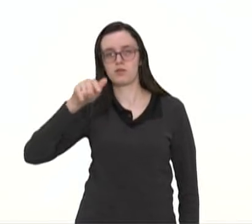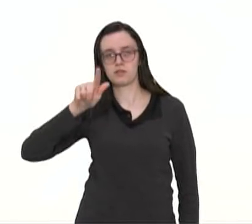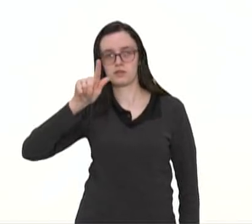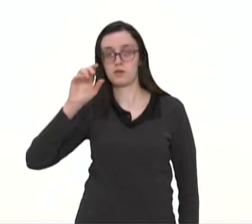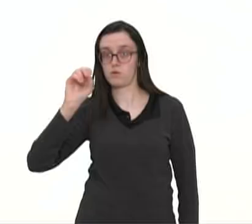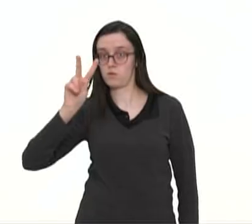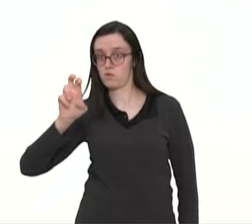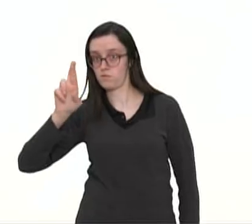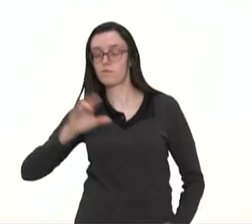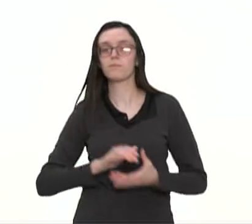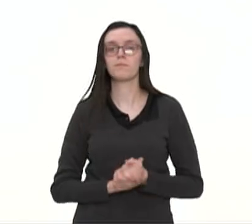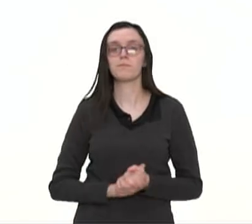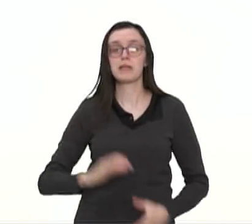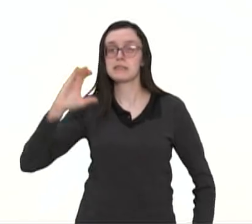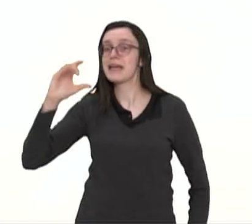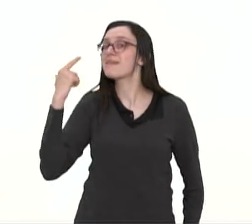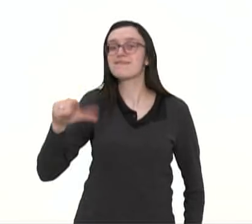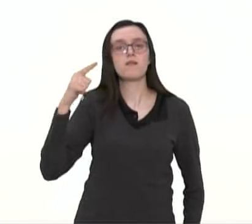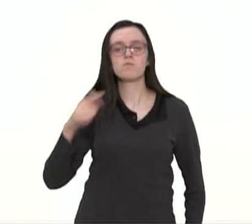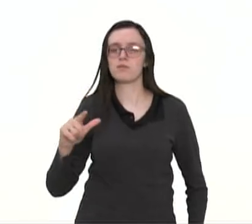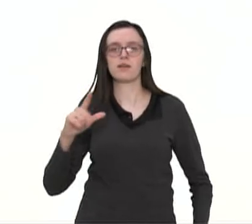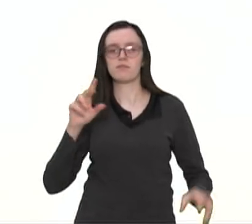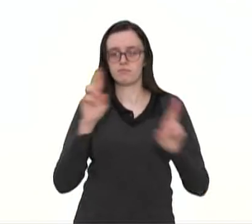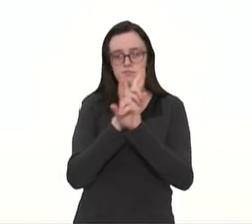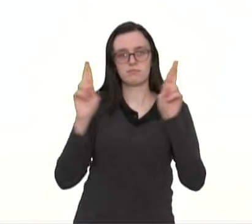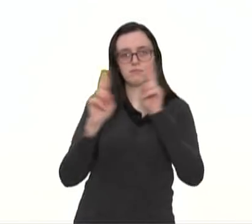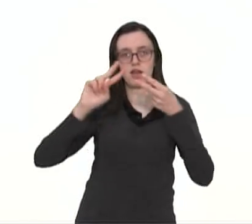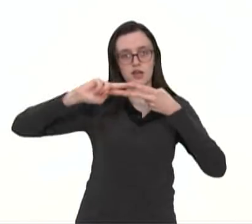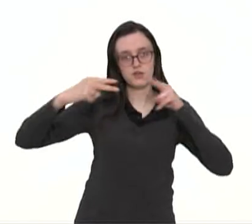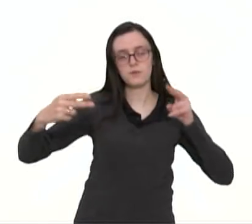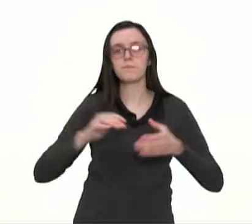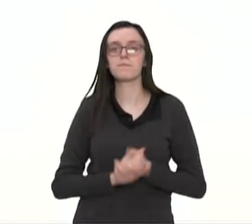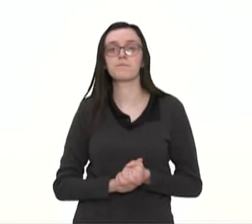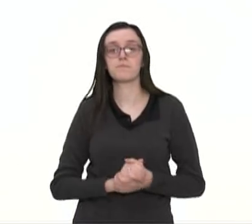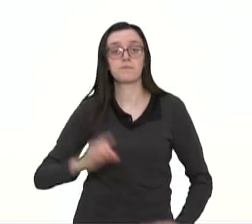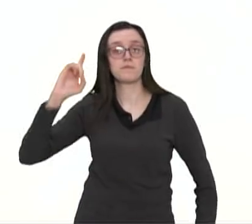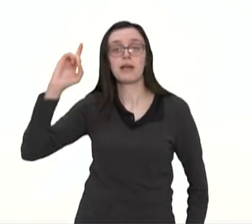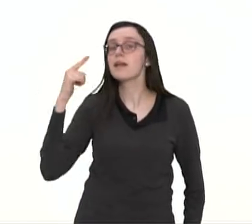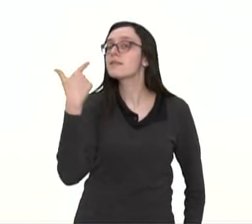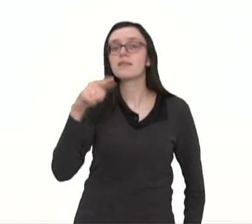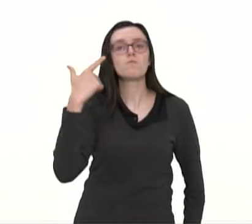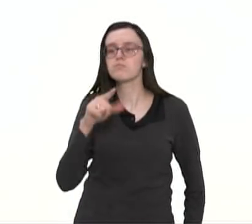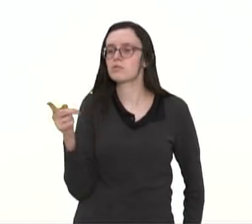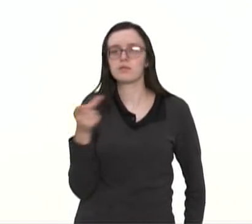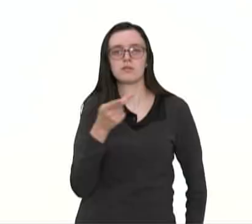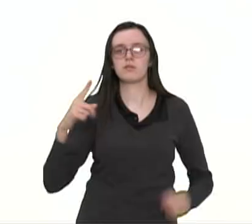Não ocorre linkage? Ou letra D. Não teremos gametas recombinantes?